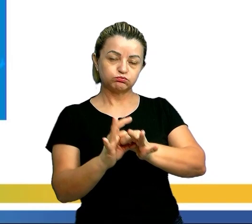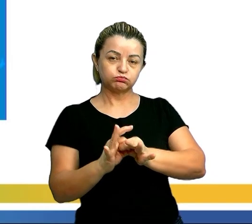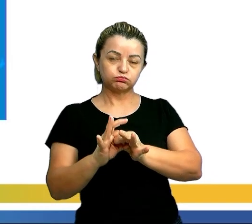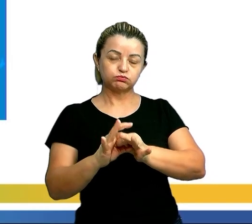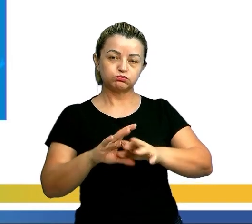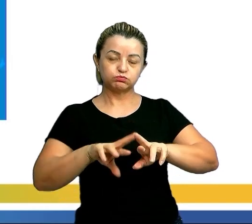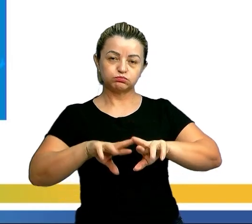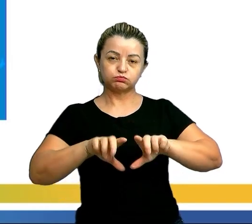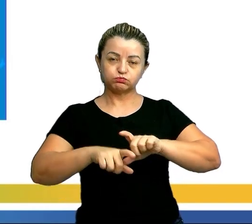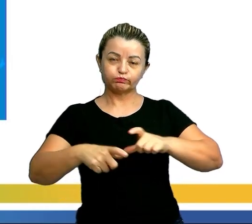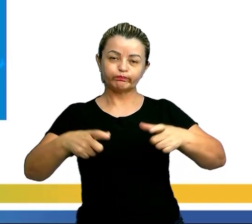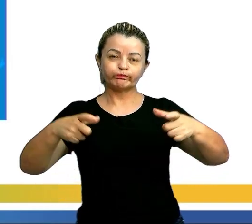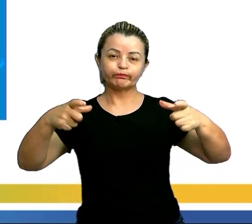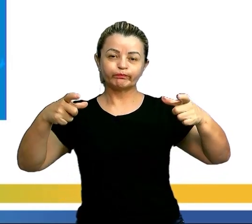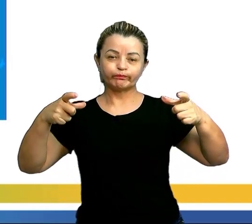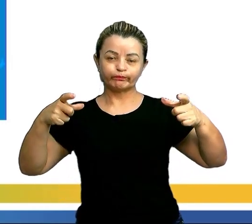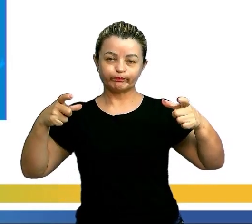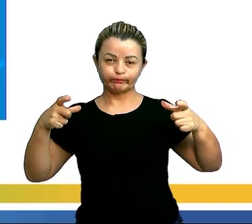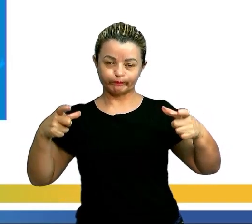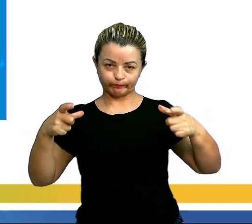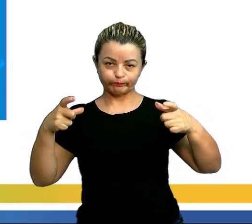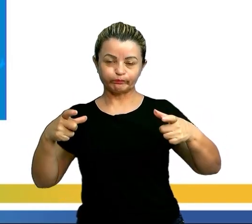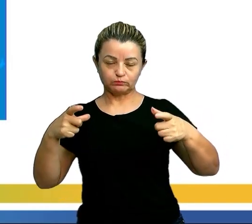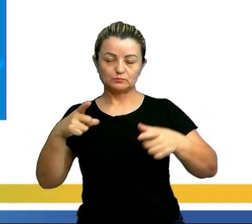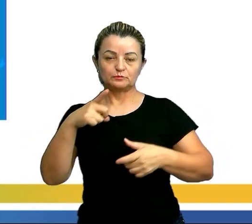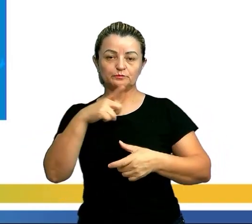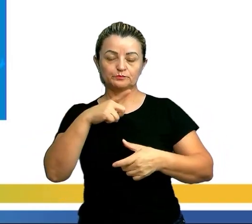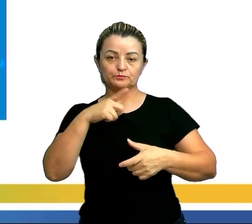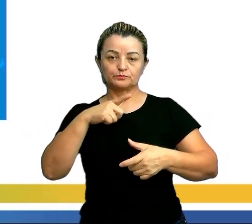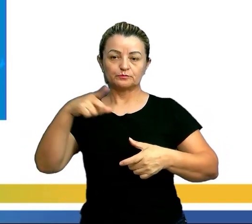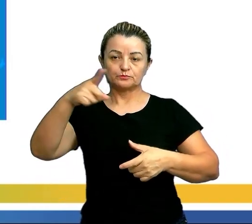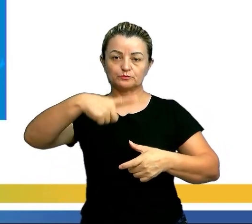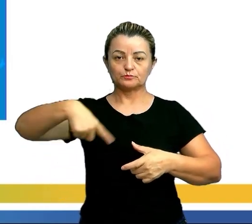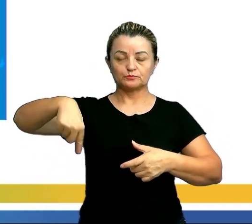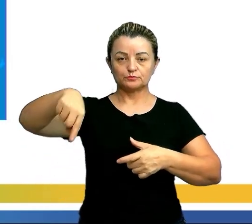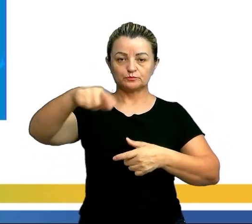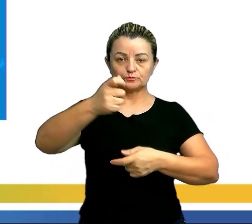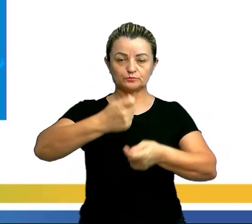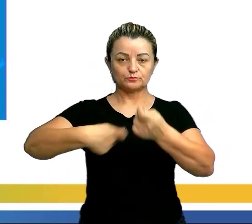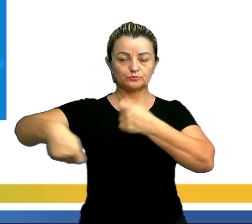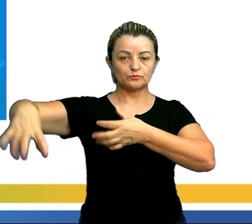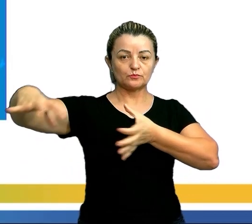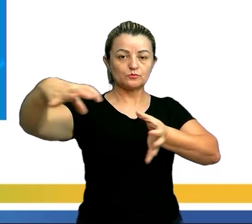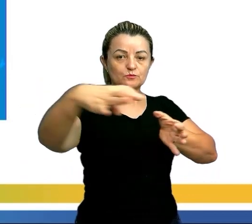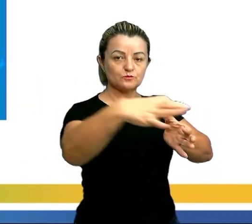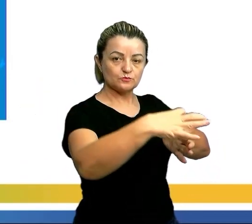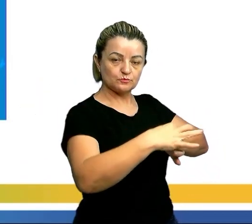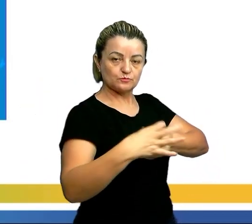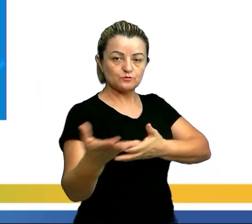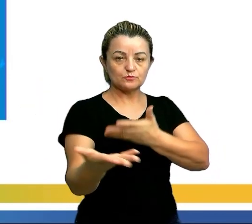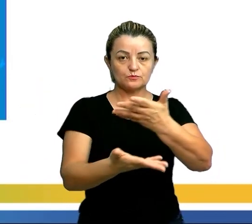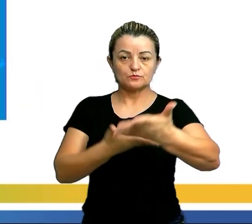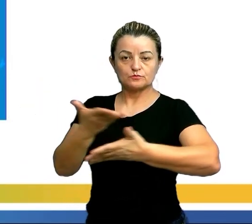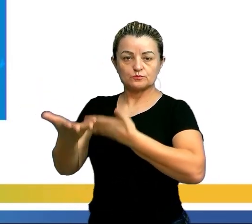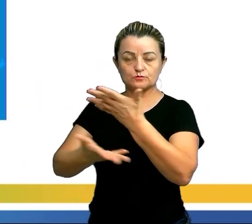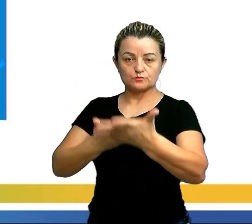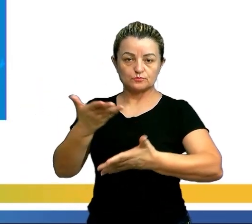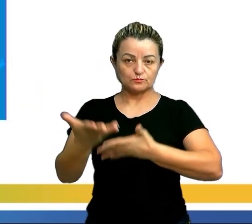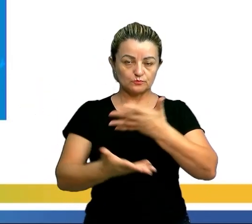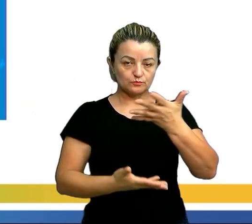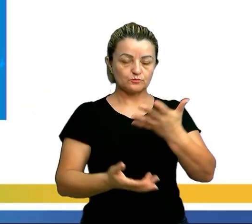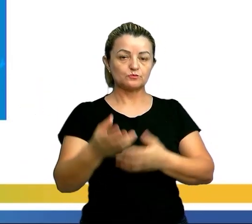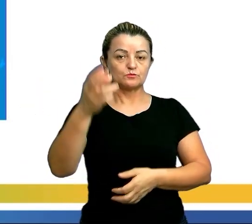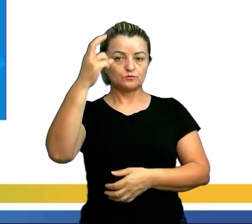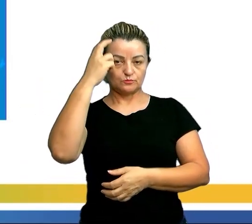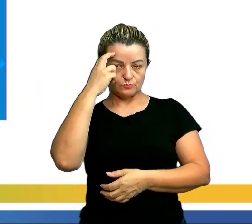globalização, o qual faz com que as economias do mundo se conectem, transformando o planeta em uma grande rede de trocas comerciais,